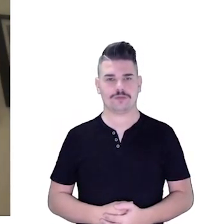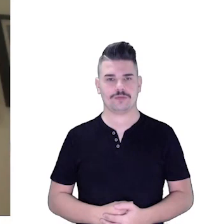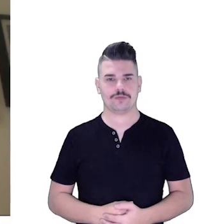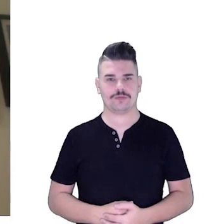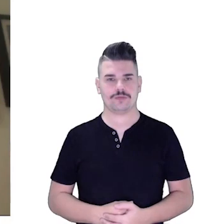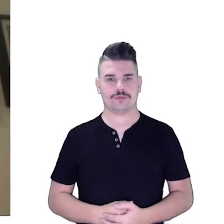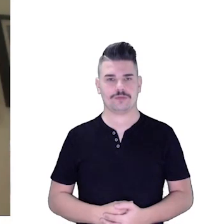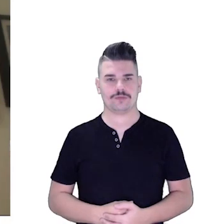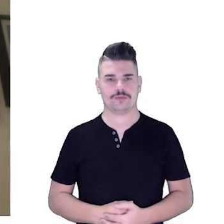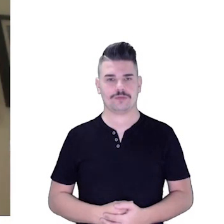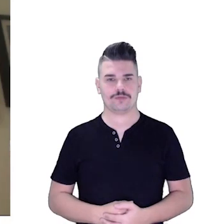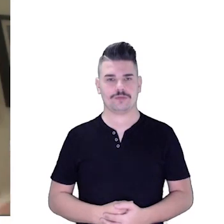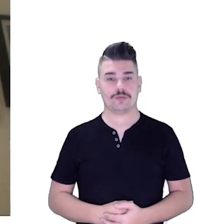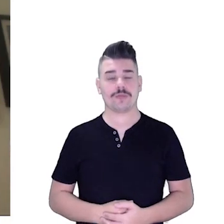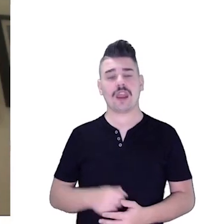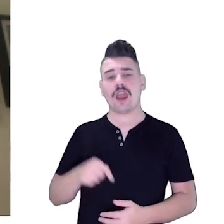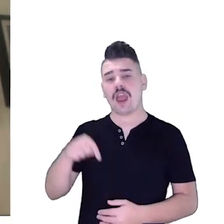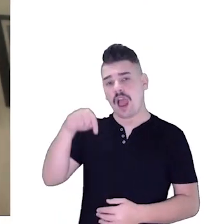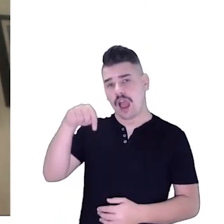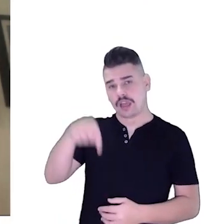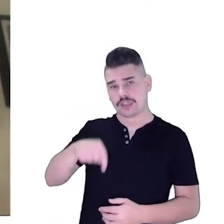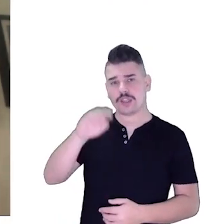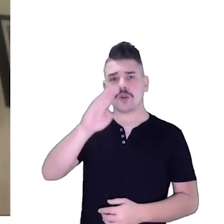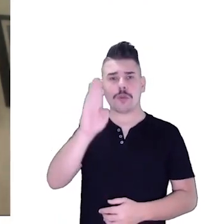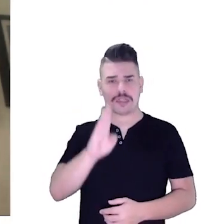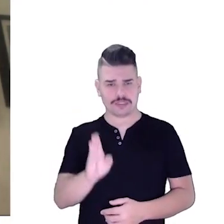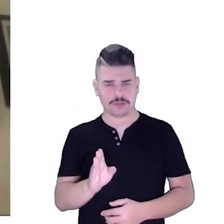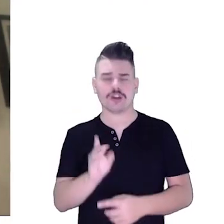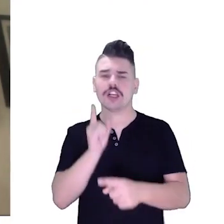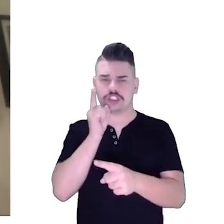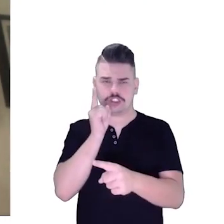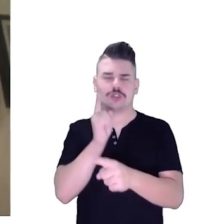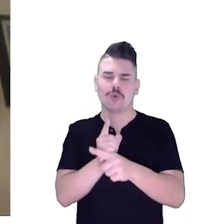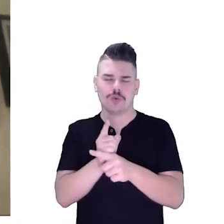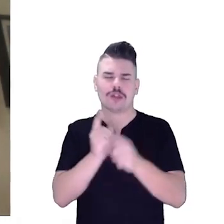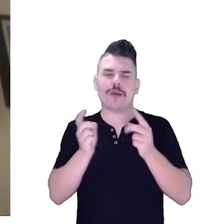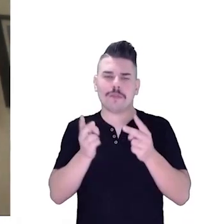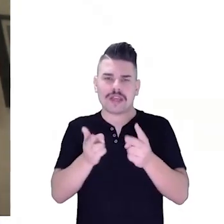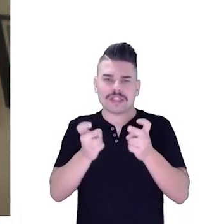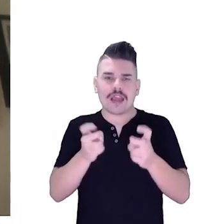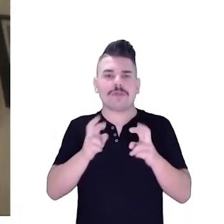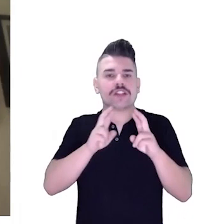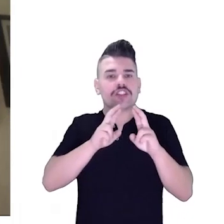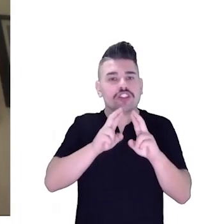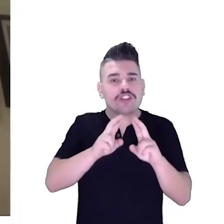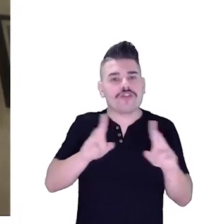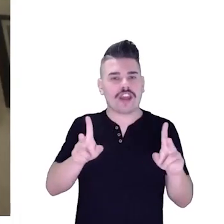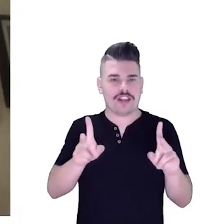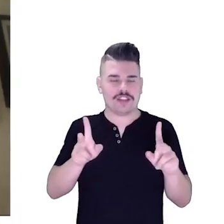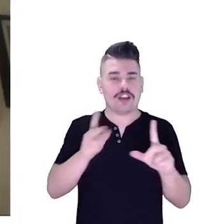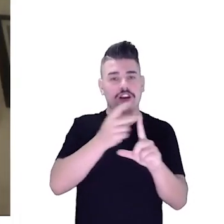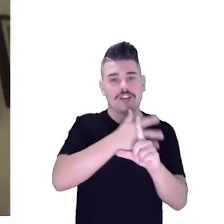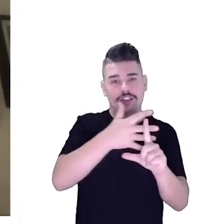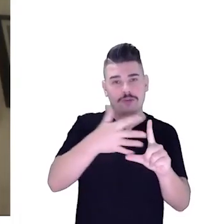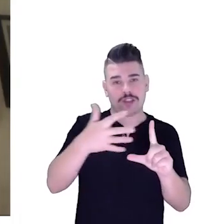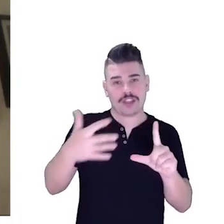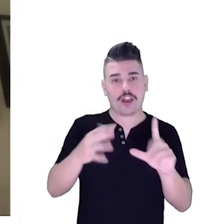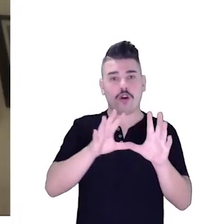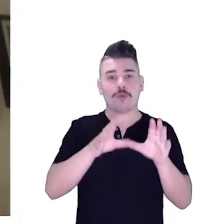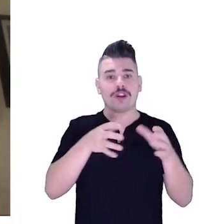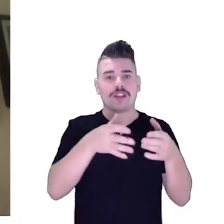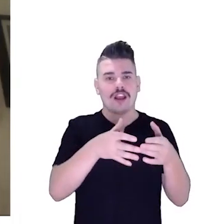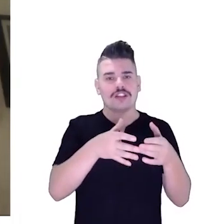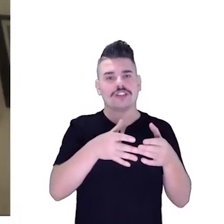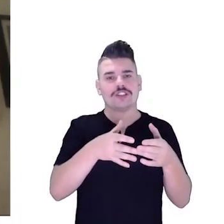Aqui no Brasil, nós também vemos esses fenômenos de gentrificação relacionados à presença da comunidade LGBTI. É como